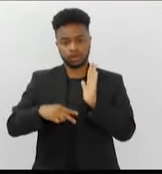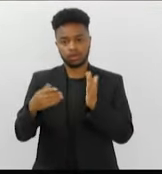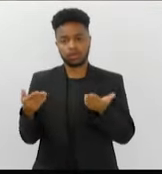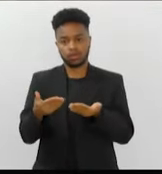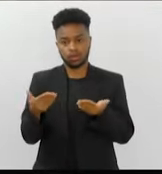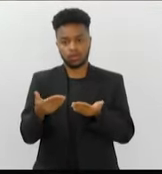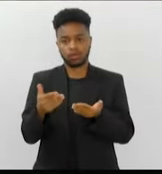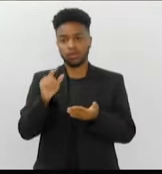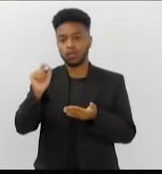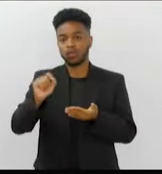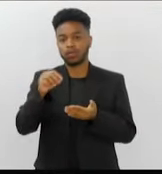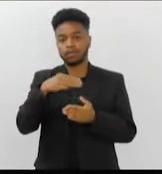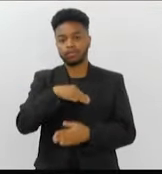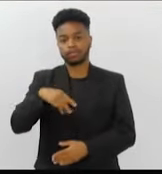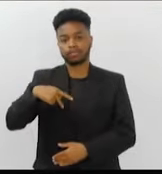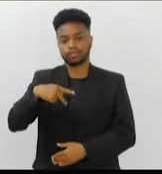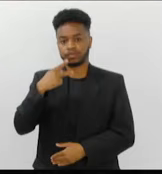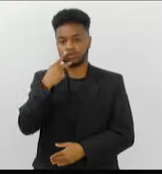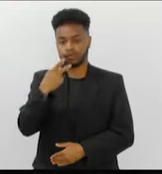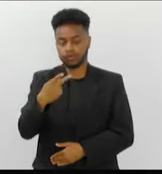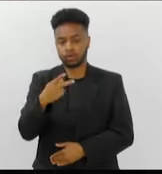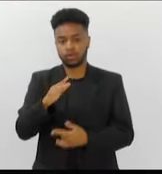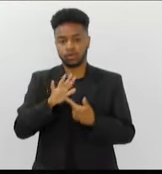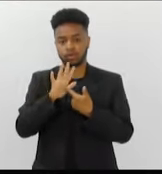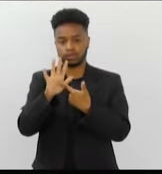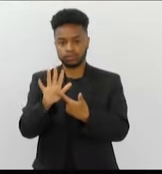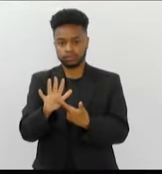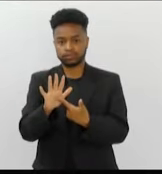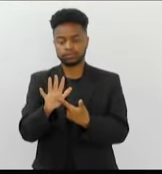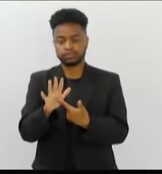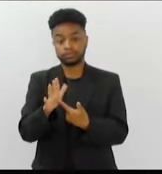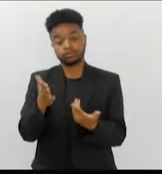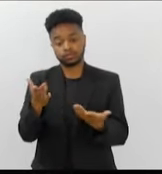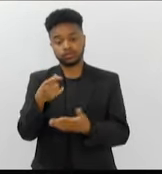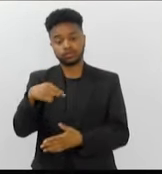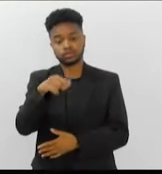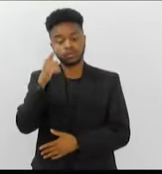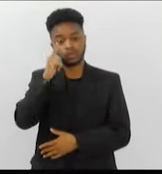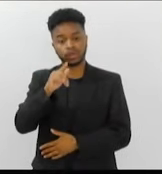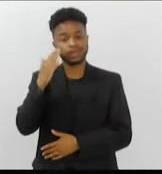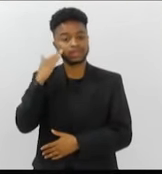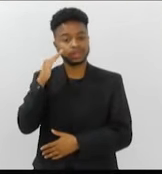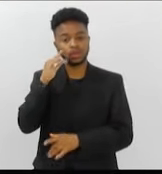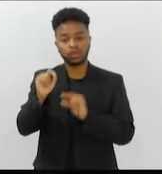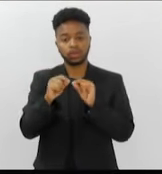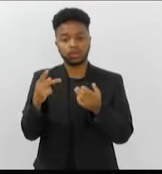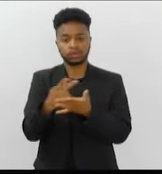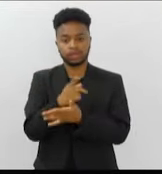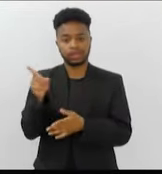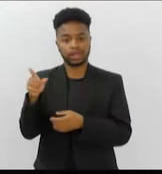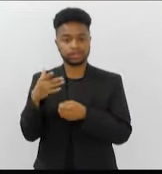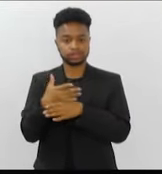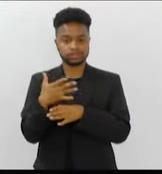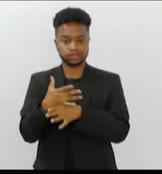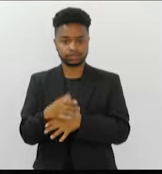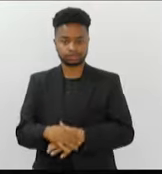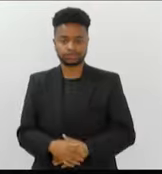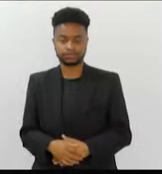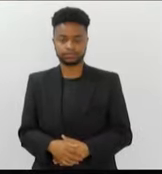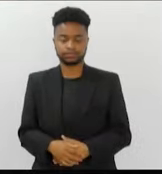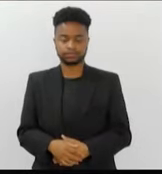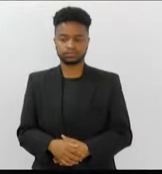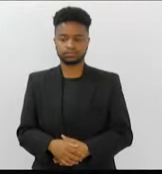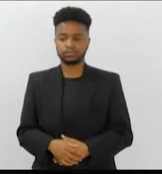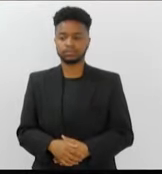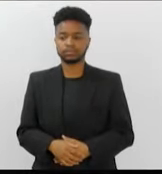o que o Ministério Público faz na consideração para que vocês possam entender o que Itaperuna está passando. Depoimento